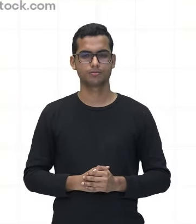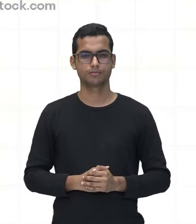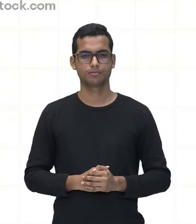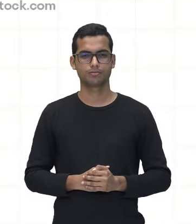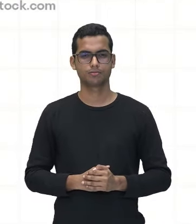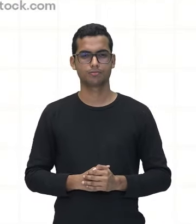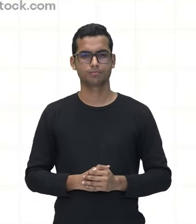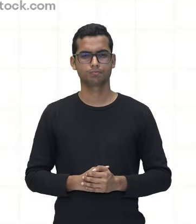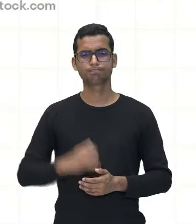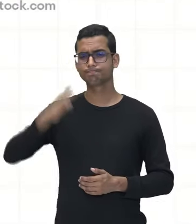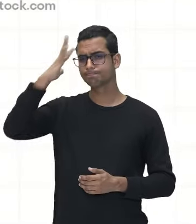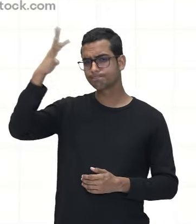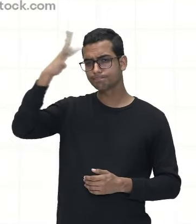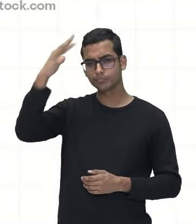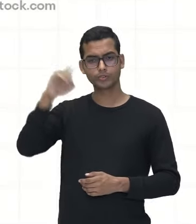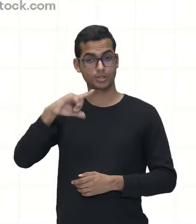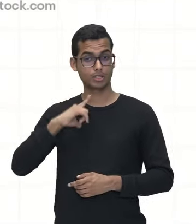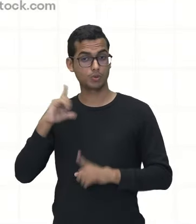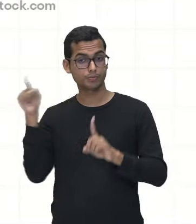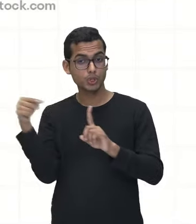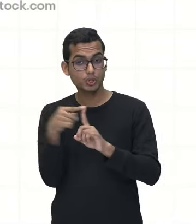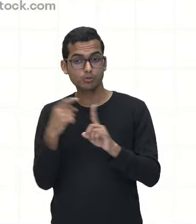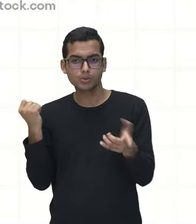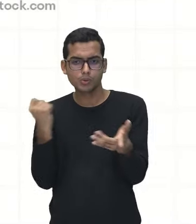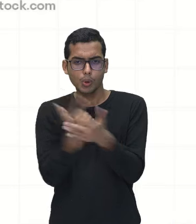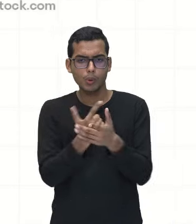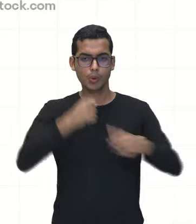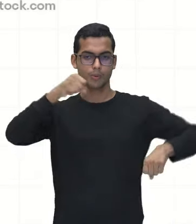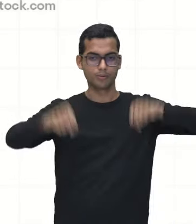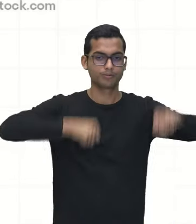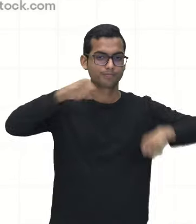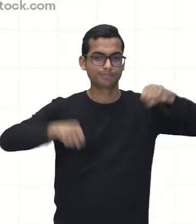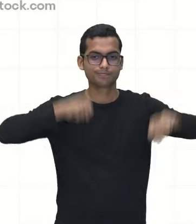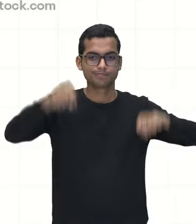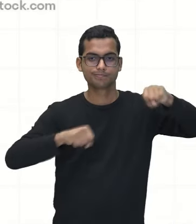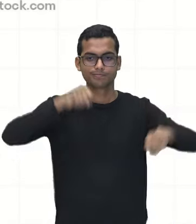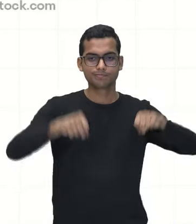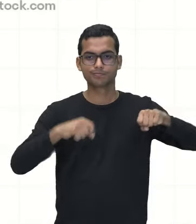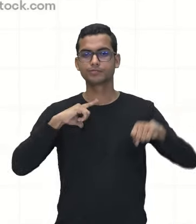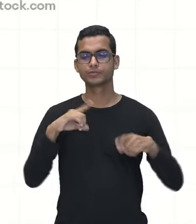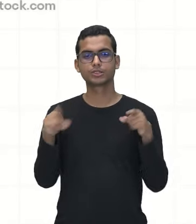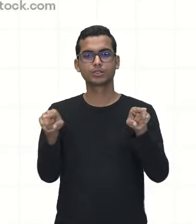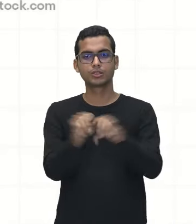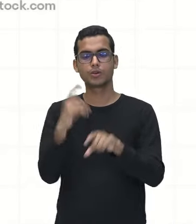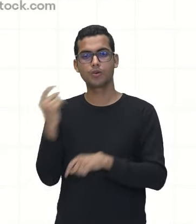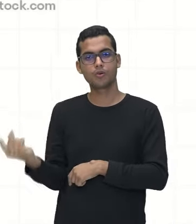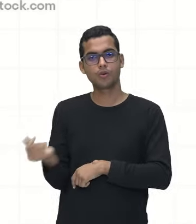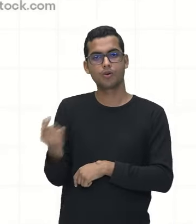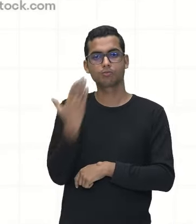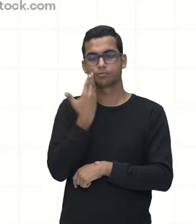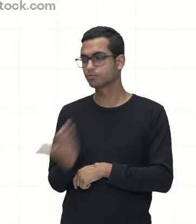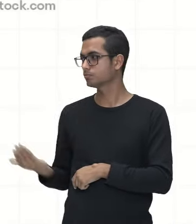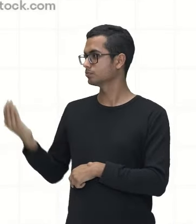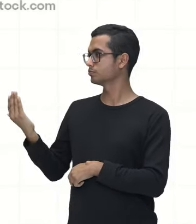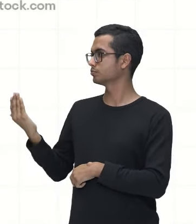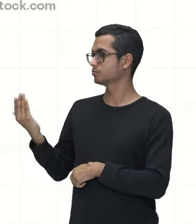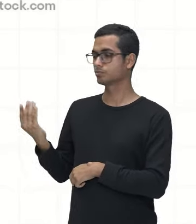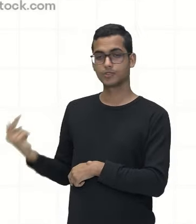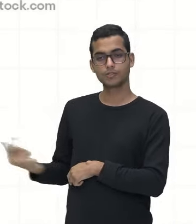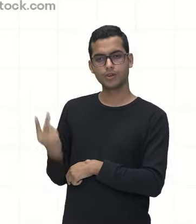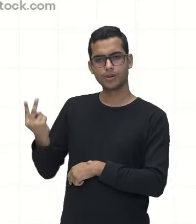Suponha que você tenha a intenção de adquirir uma bicicleta e tenha se deparado com a seguinte oferta. Olha só o encarte. A